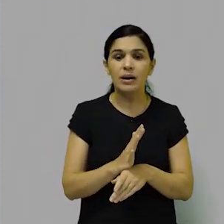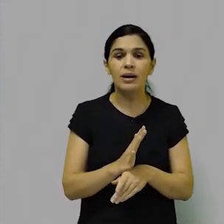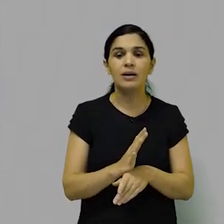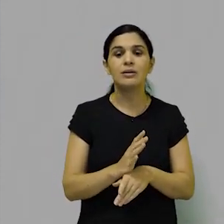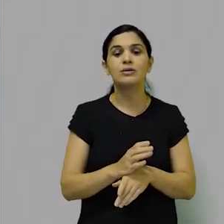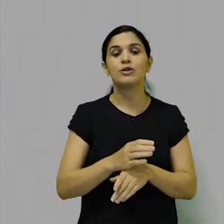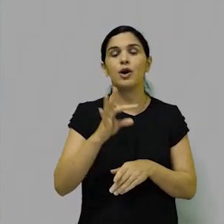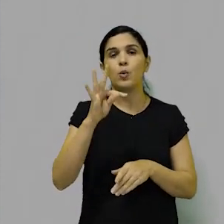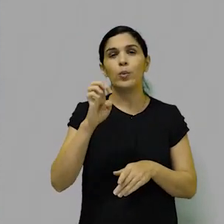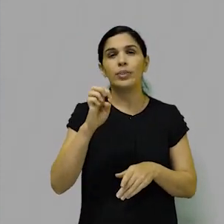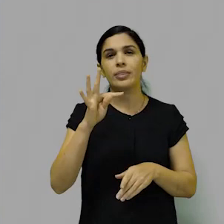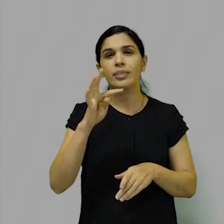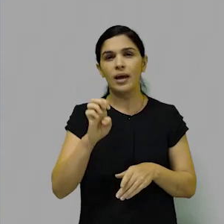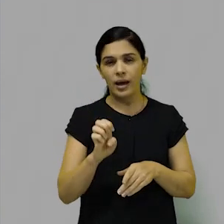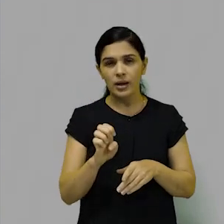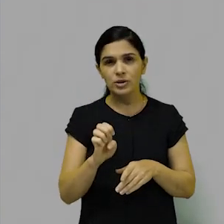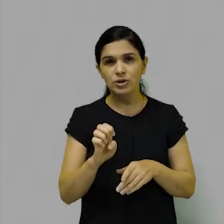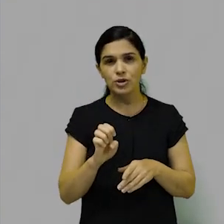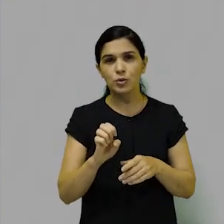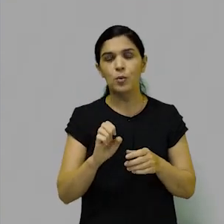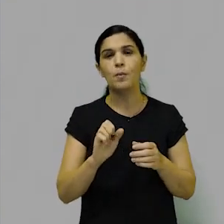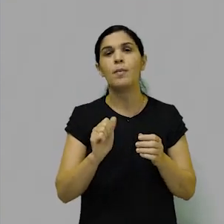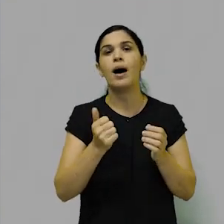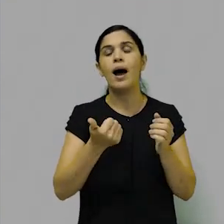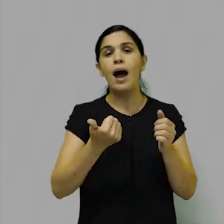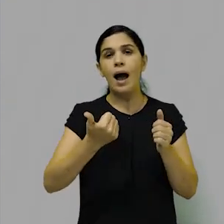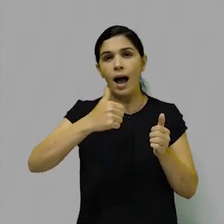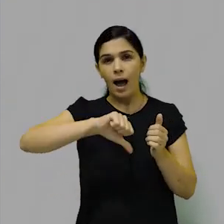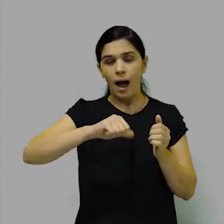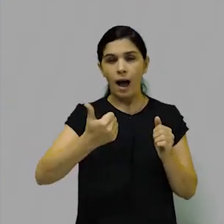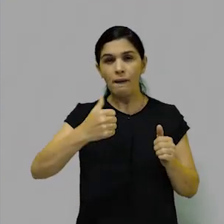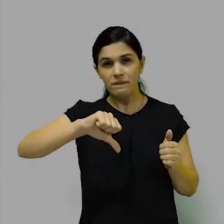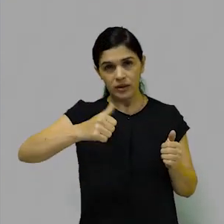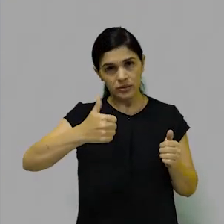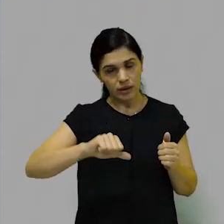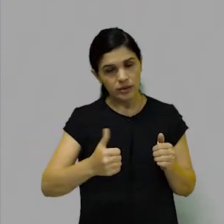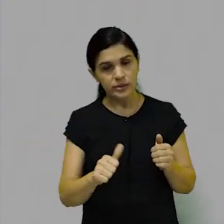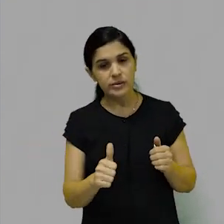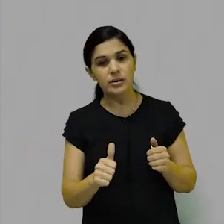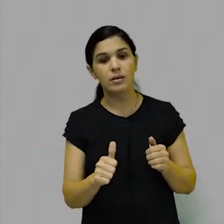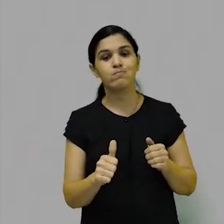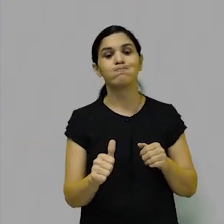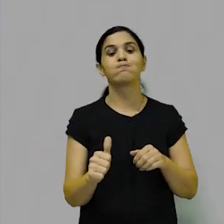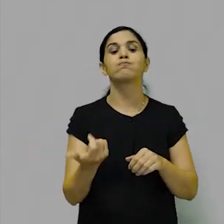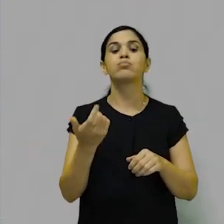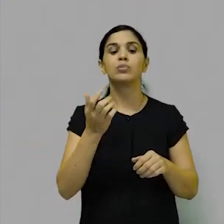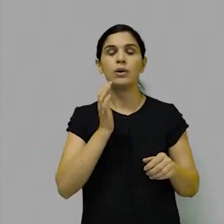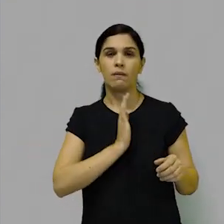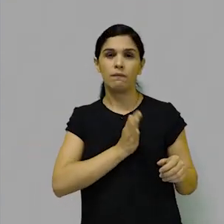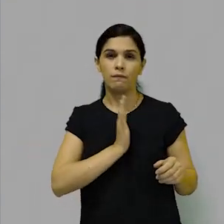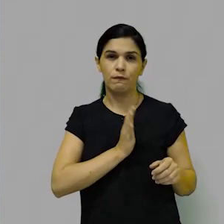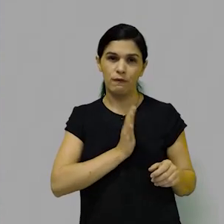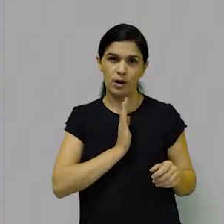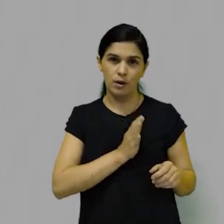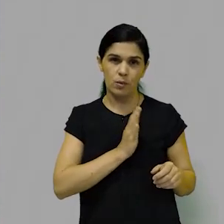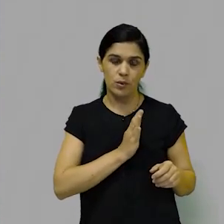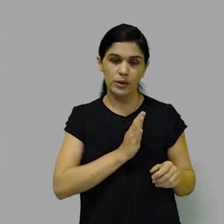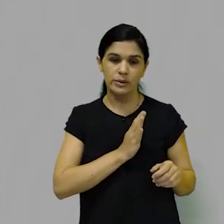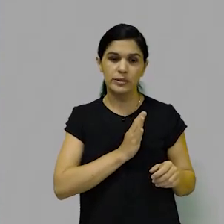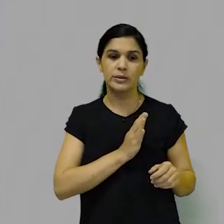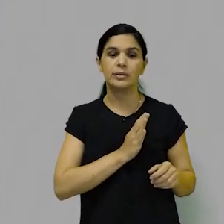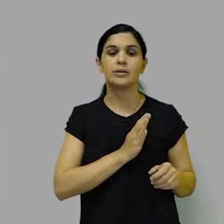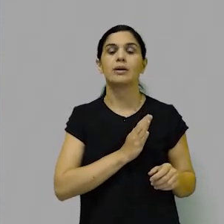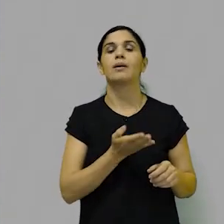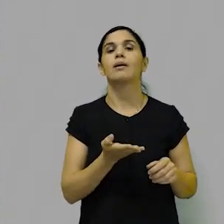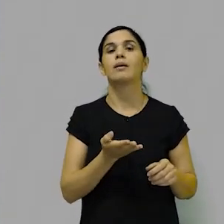é uma estimativa, pode ter uma alteração tanto para mais quanto para menos. Certo? Então, o ideal sempre,